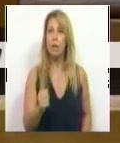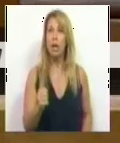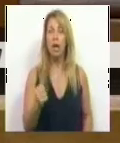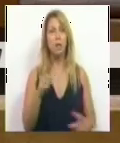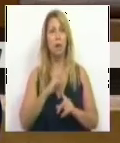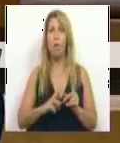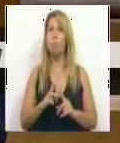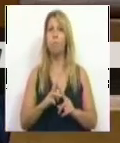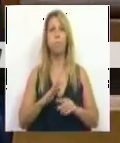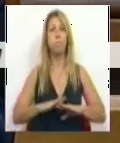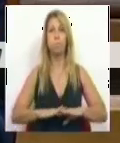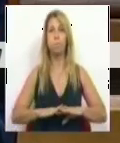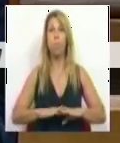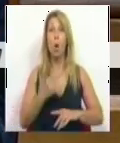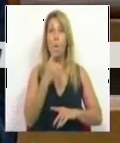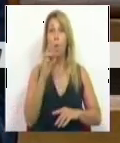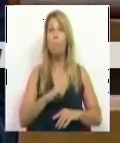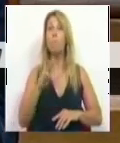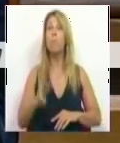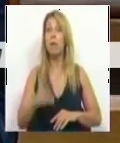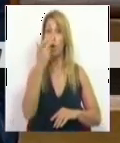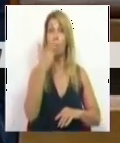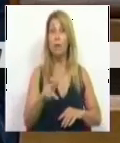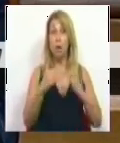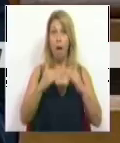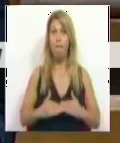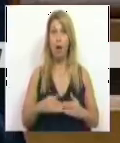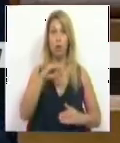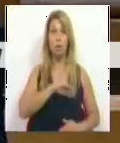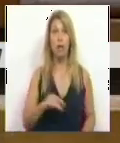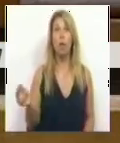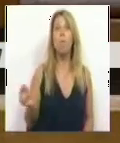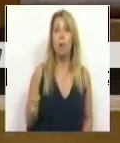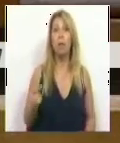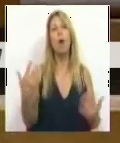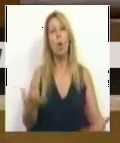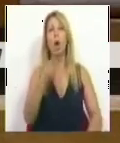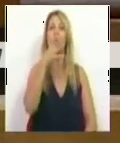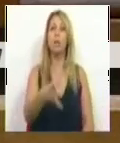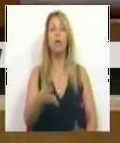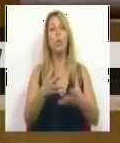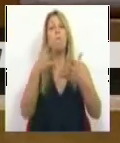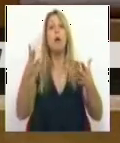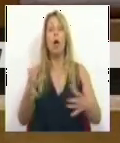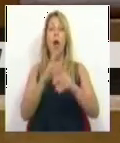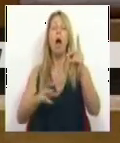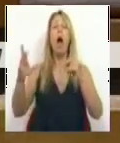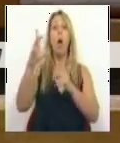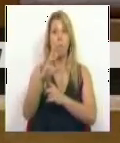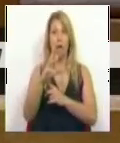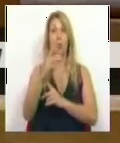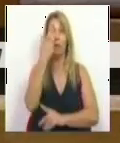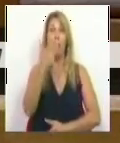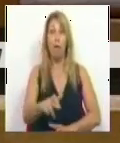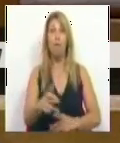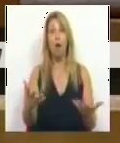congelou mais de 1 milhão de pensões abaixo do salário mínimo, diz agora que o maior aumento de pensões da década é curto e